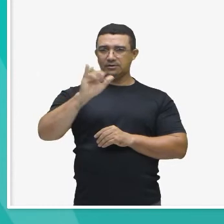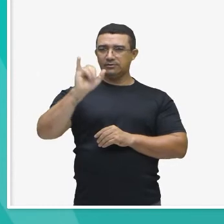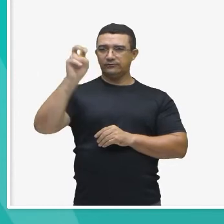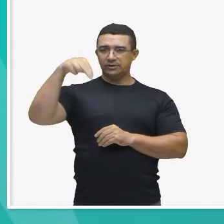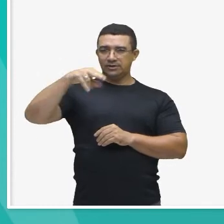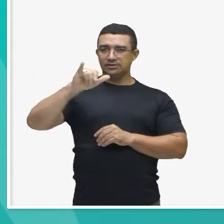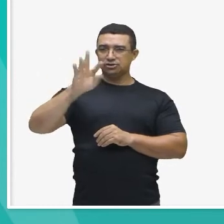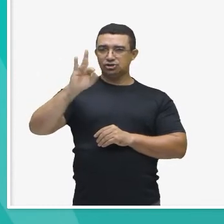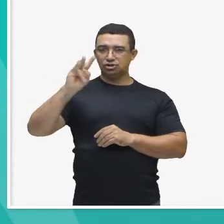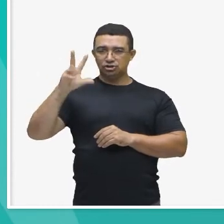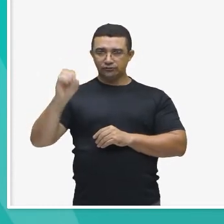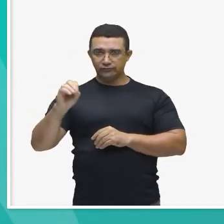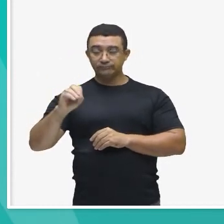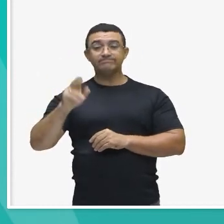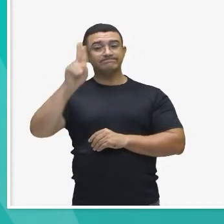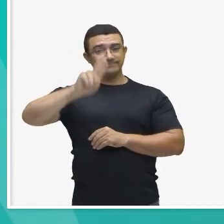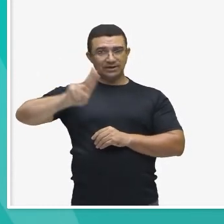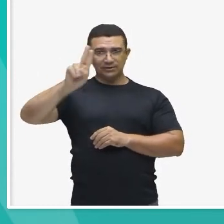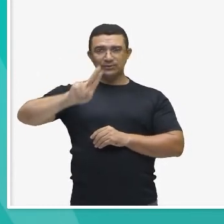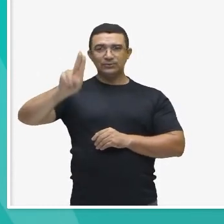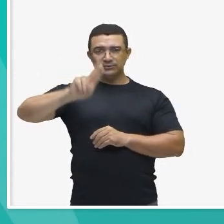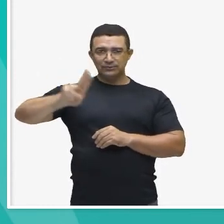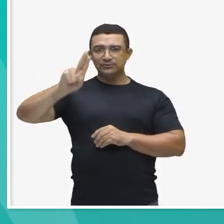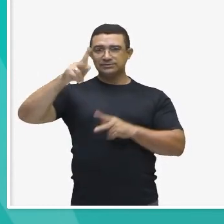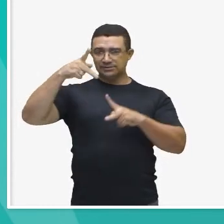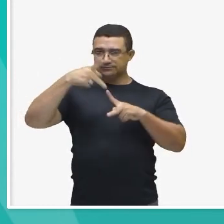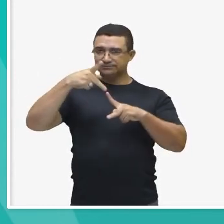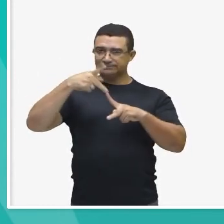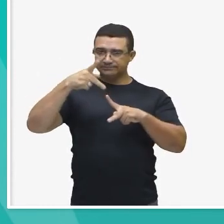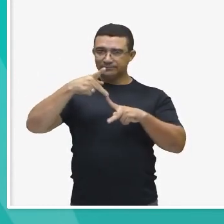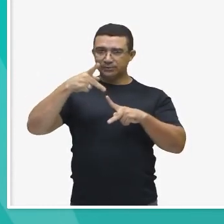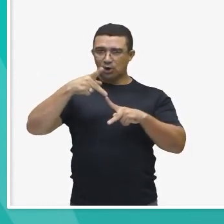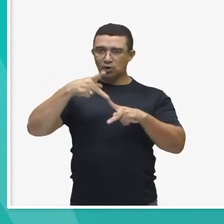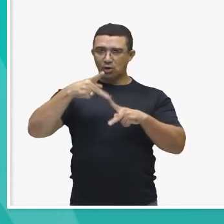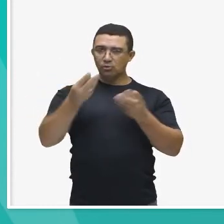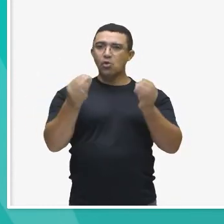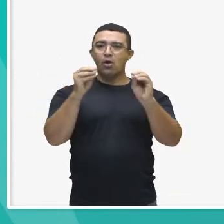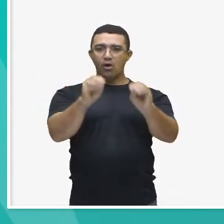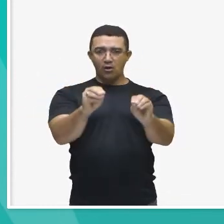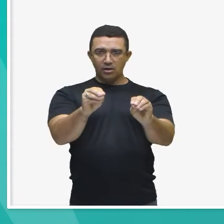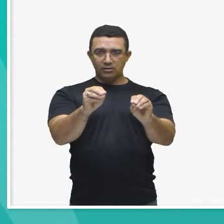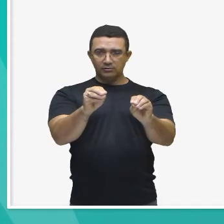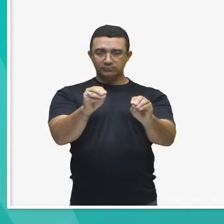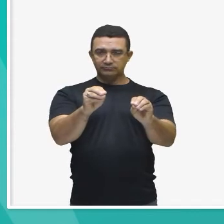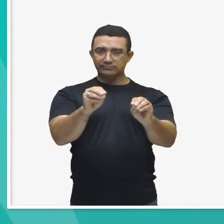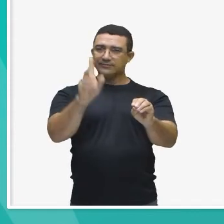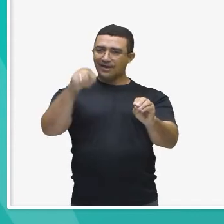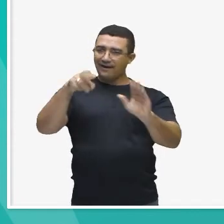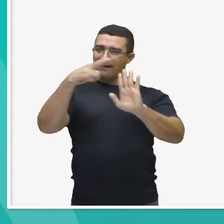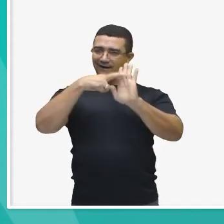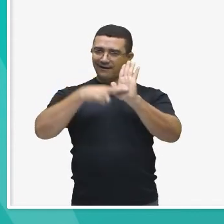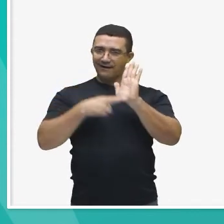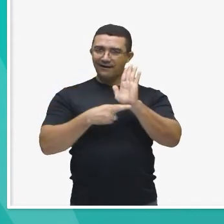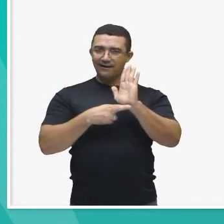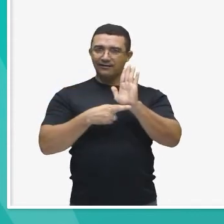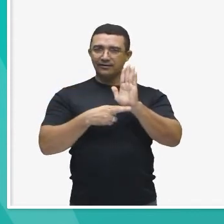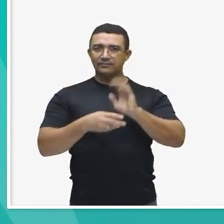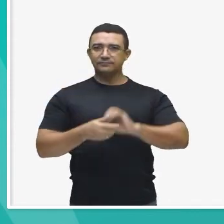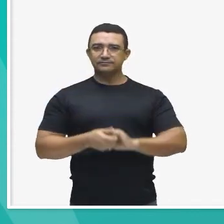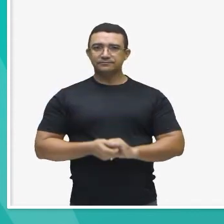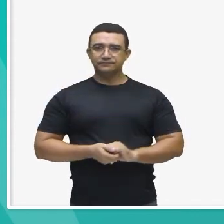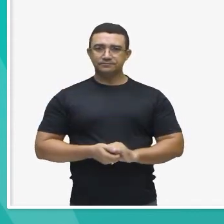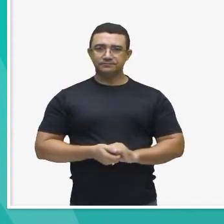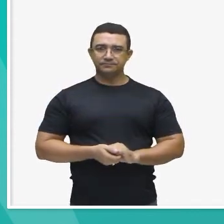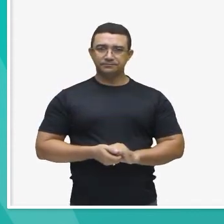Portanto, eu vou empregar a próclise, aí o pronome para depois do verbo. Tá